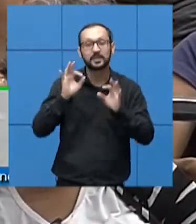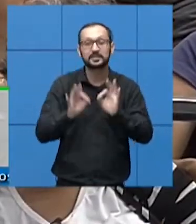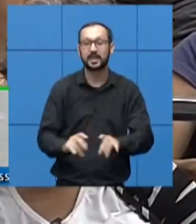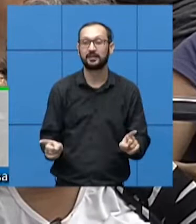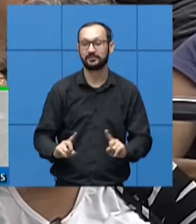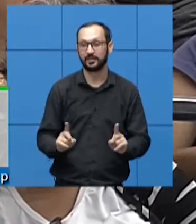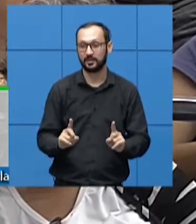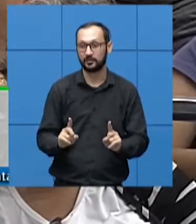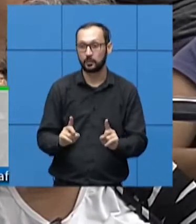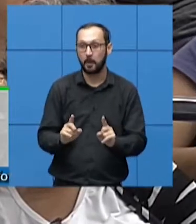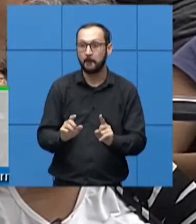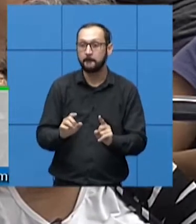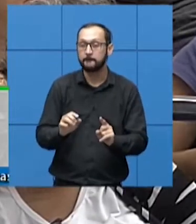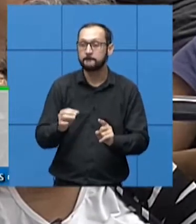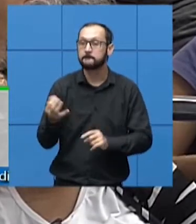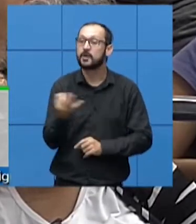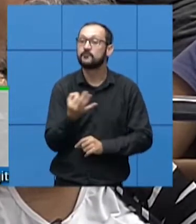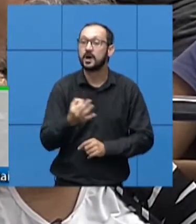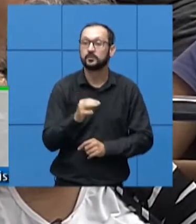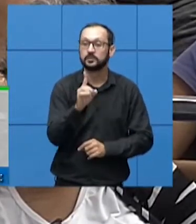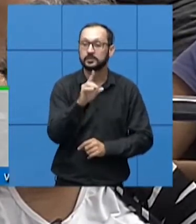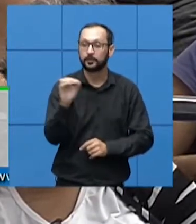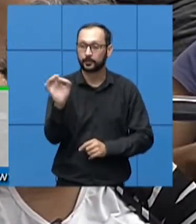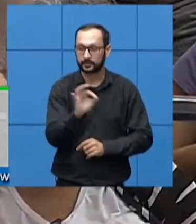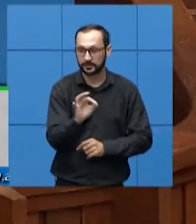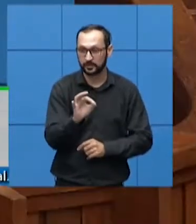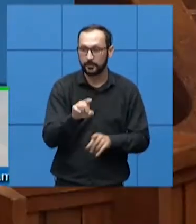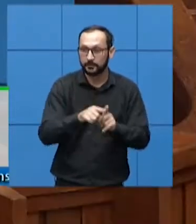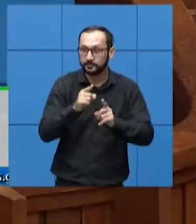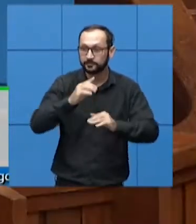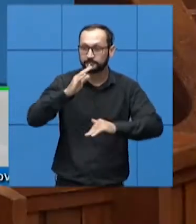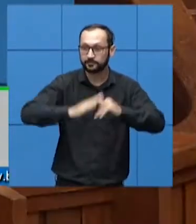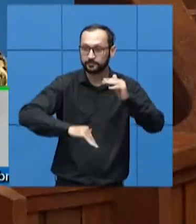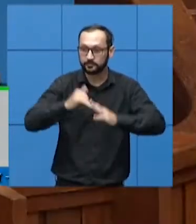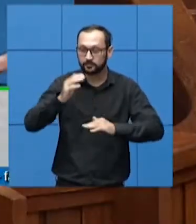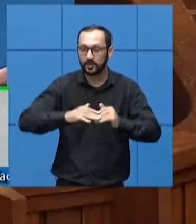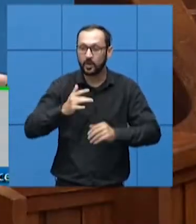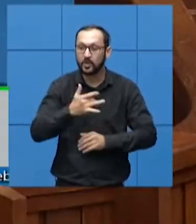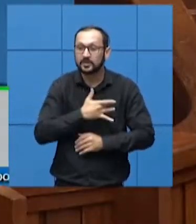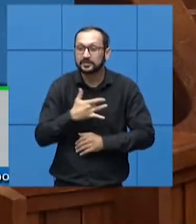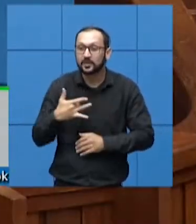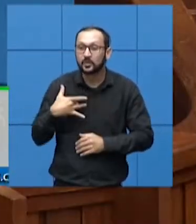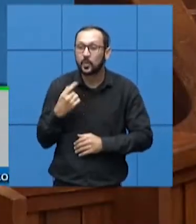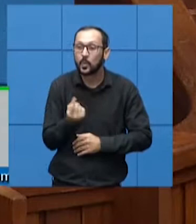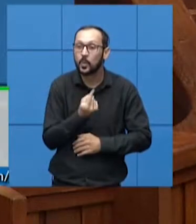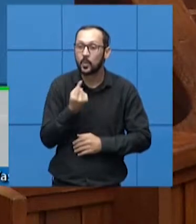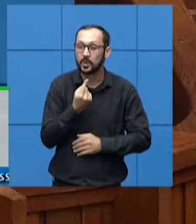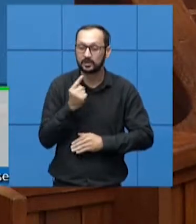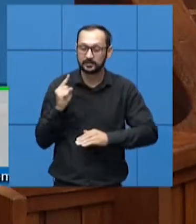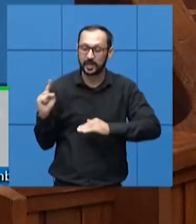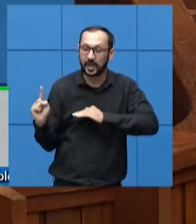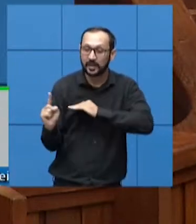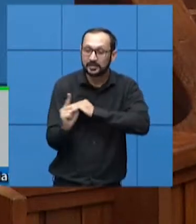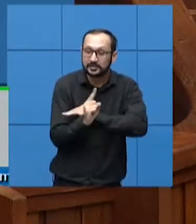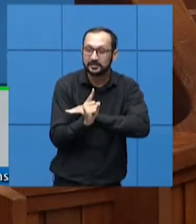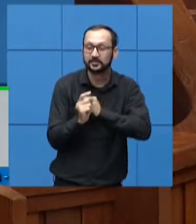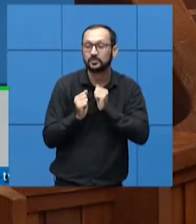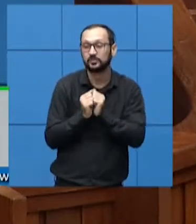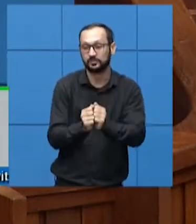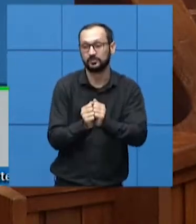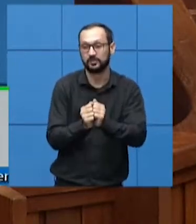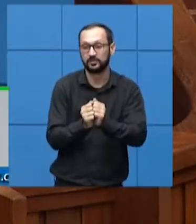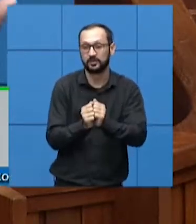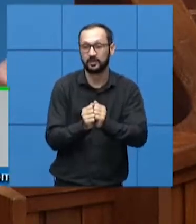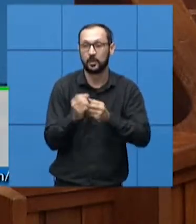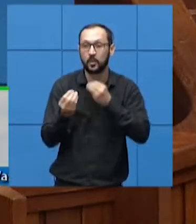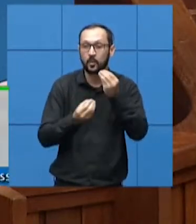ideal, não é o adequado, não é o correto, mas os profissionais da saúde, a única possibilidade que nós tínhamos de contar com eles